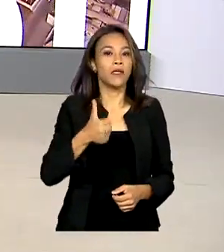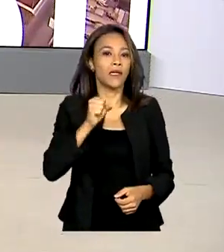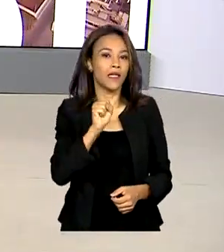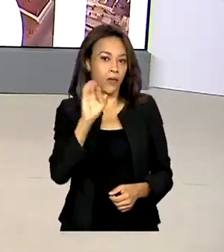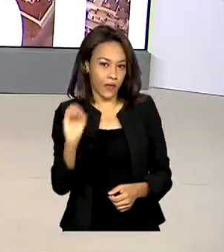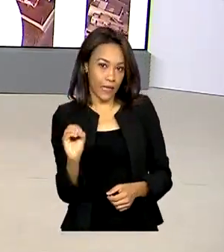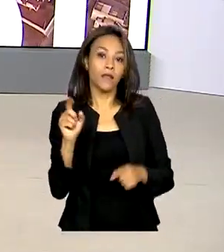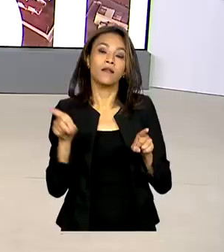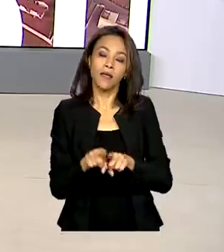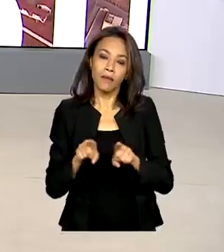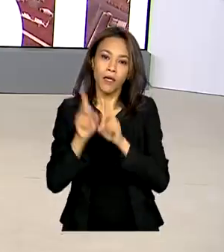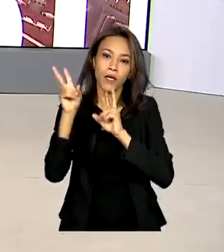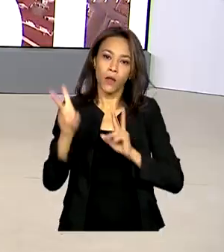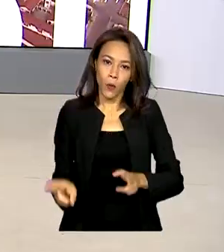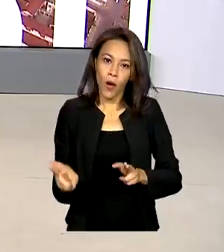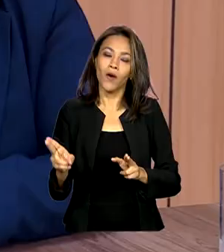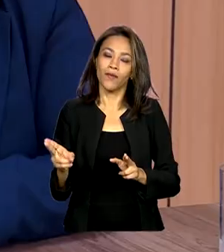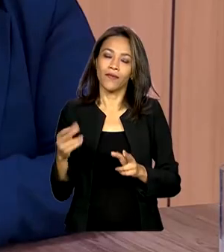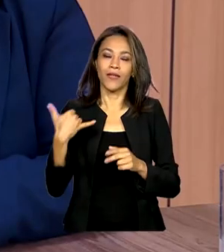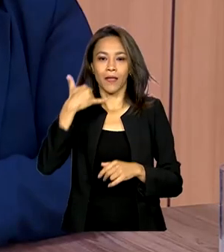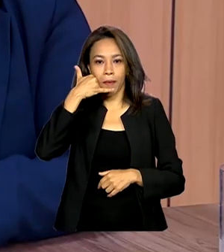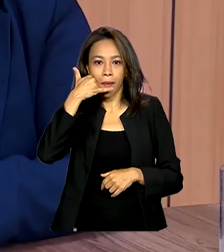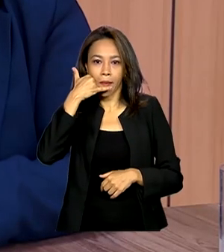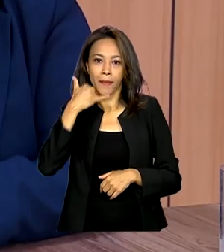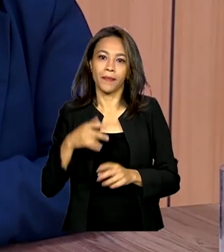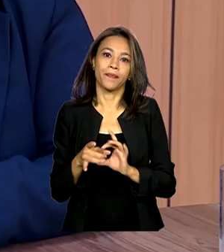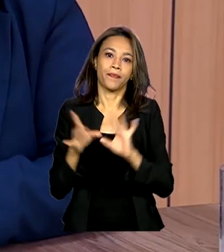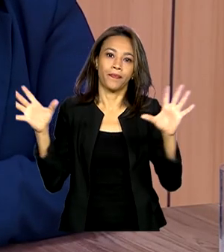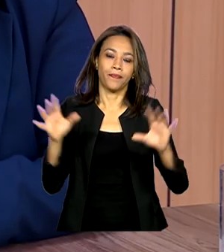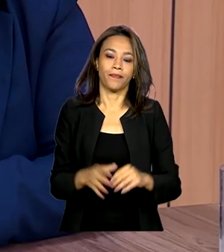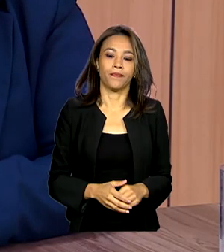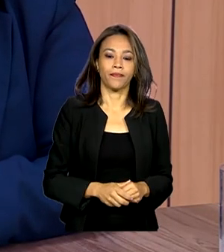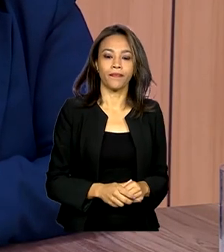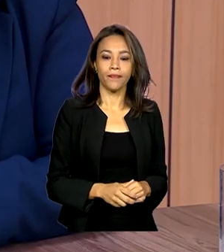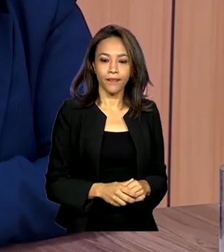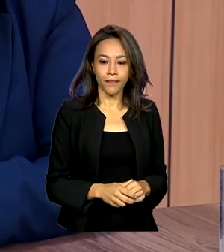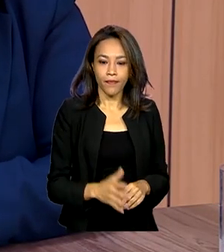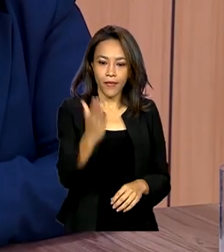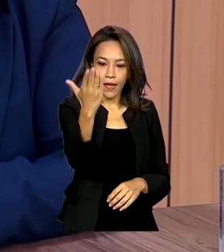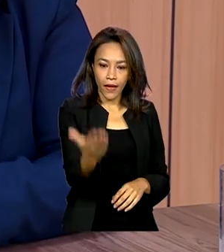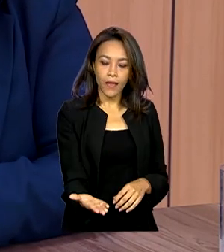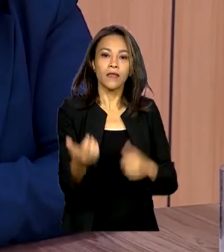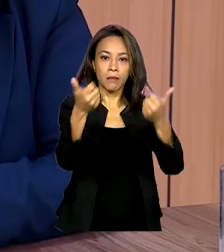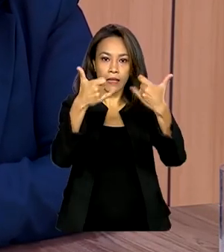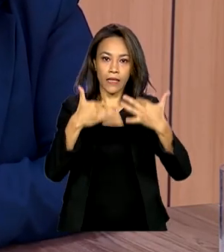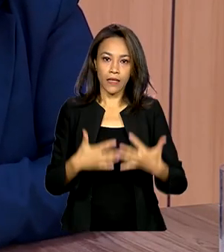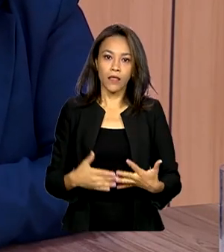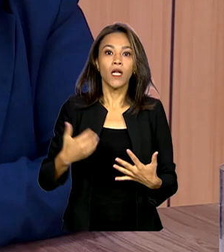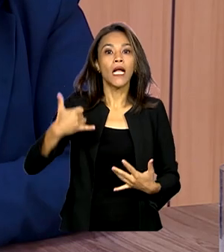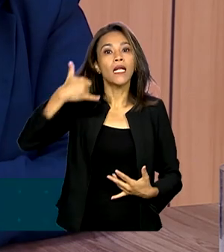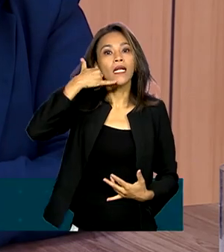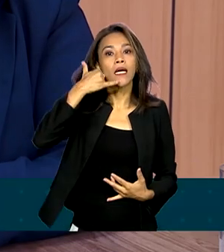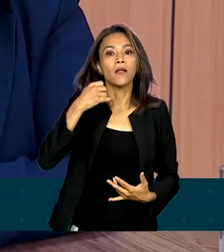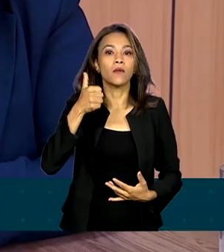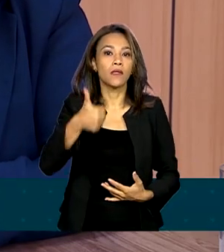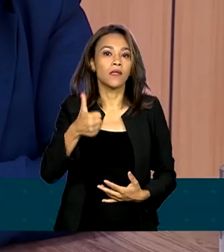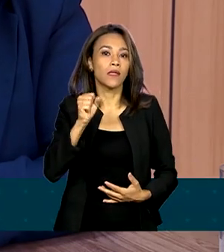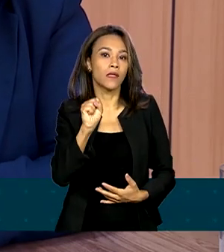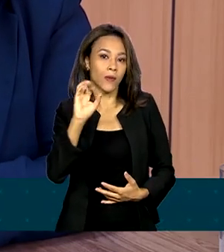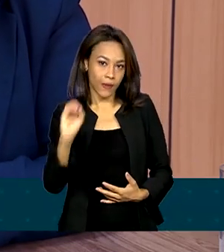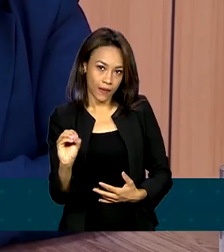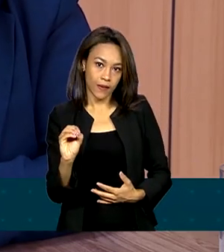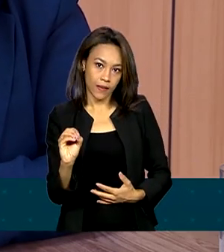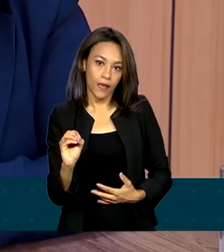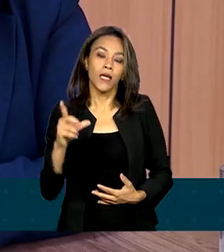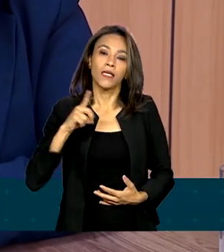vai funcionar nos dias de folia. Ah, tem que ligar no 180. A gente já